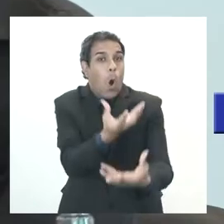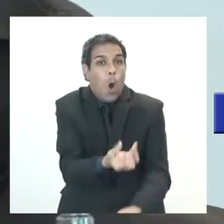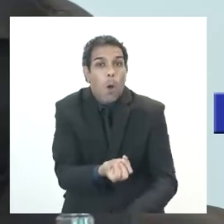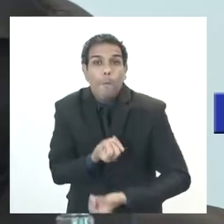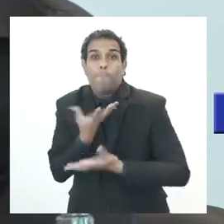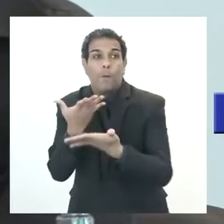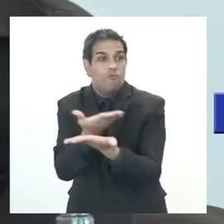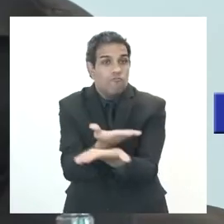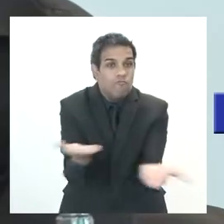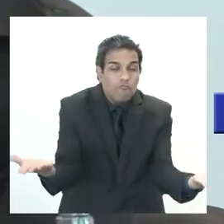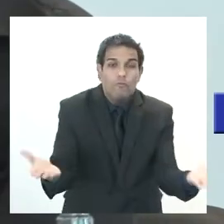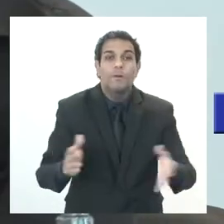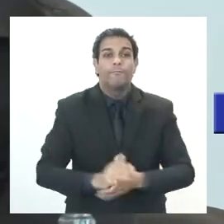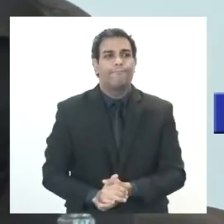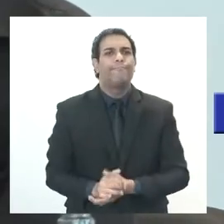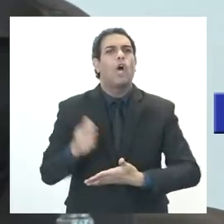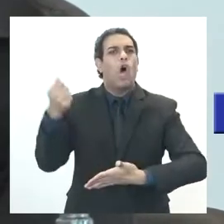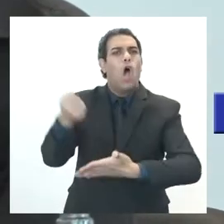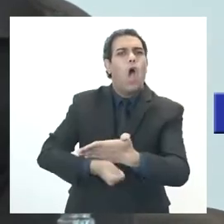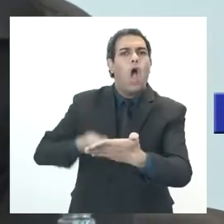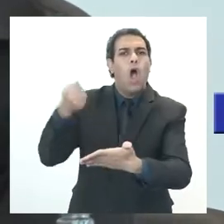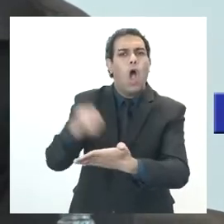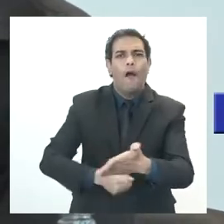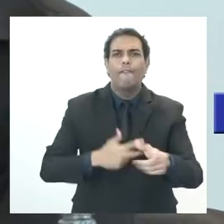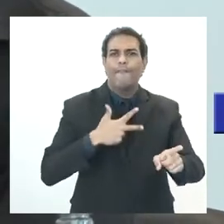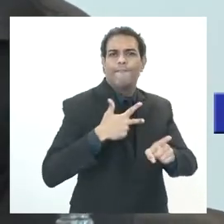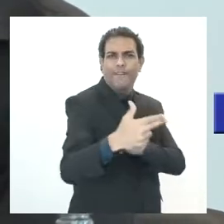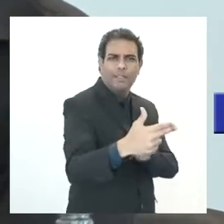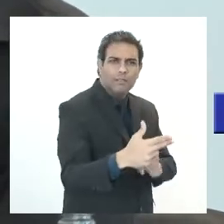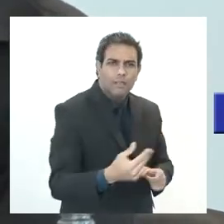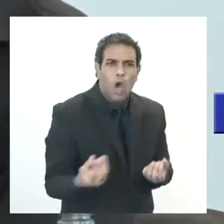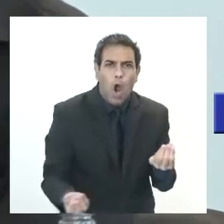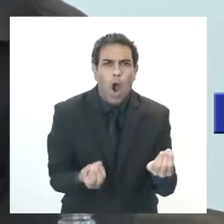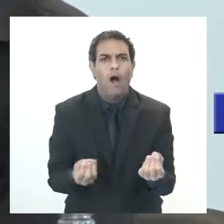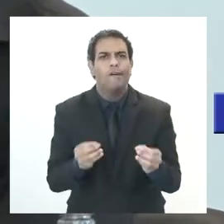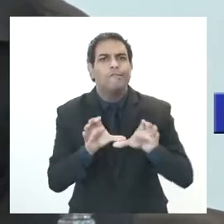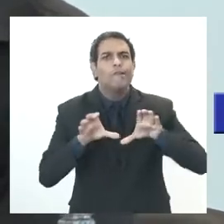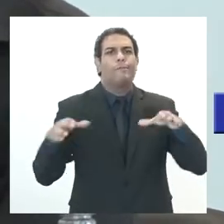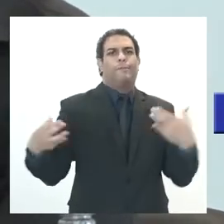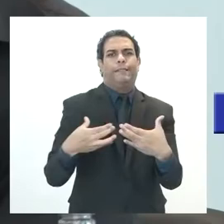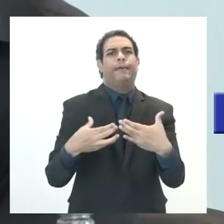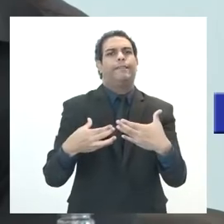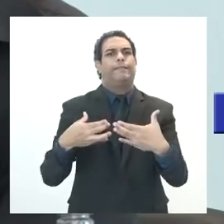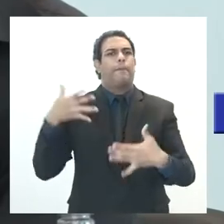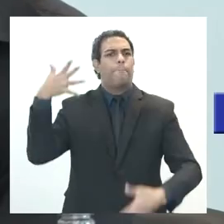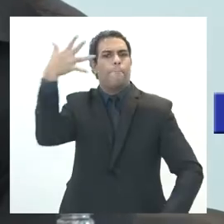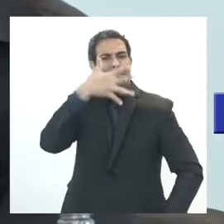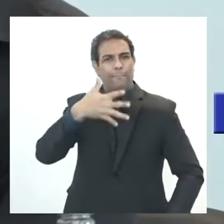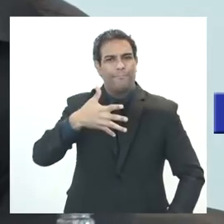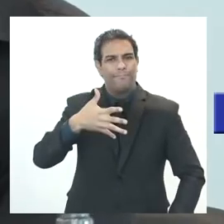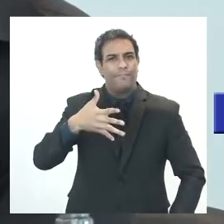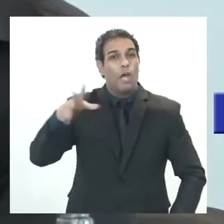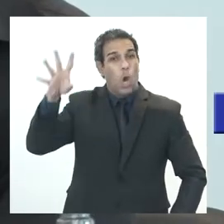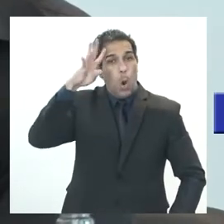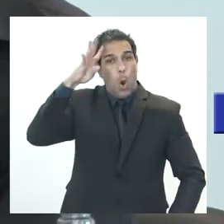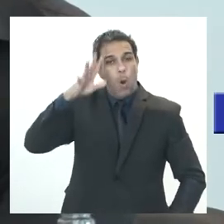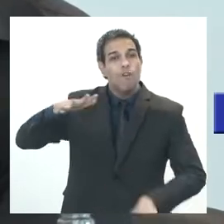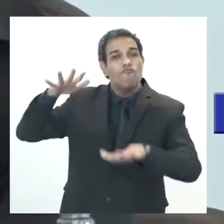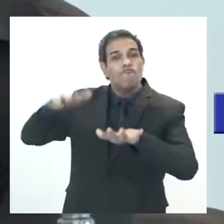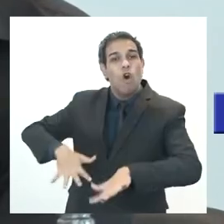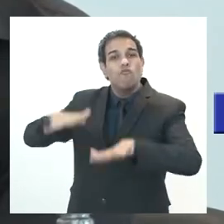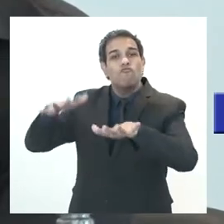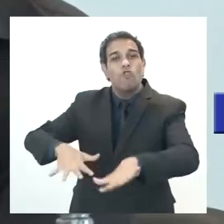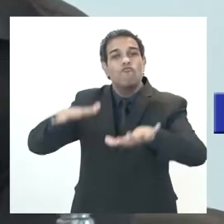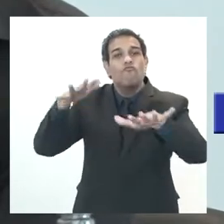e dizer que é uma luta que vai ser vencido assim com esse tipo de seminário com a passeata da quarta-feira que nós vamos